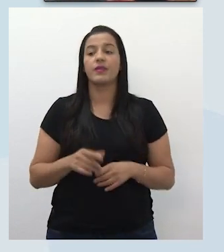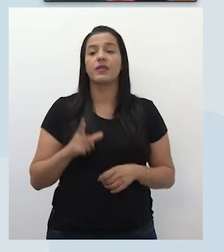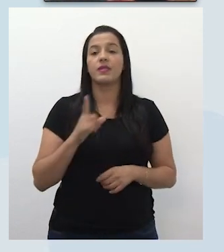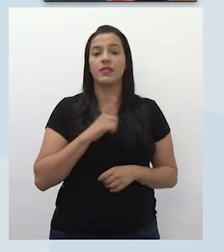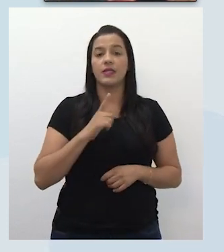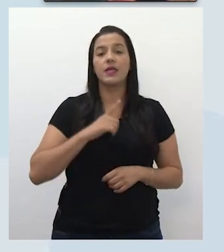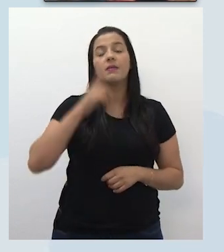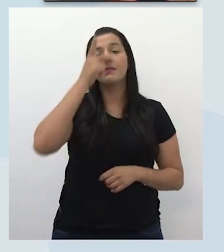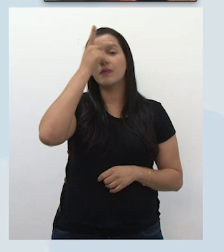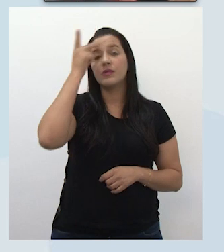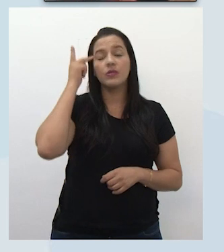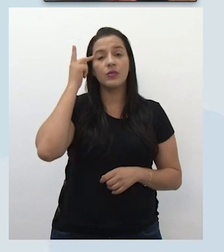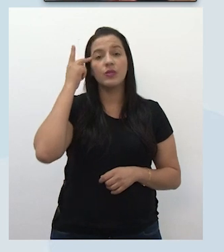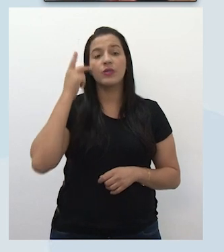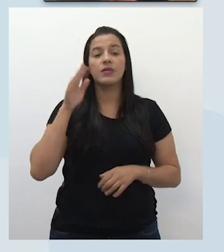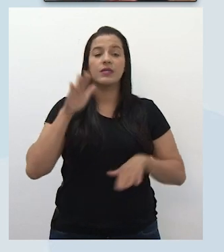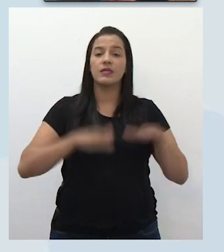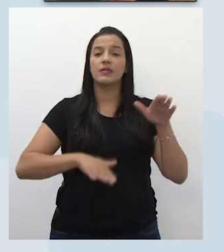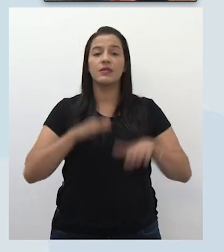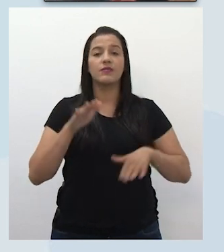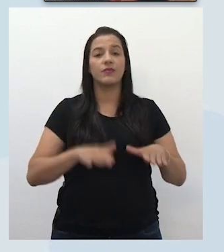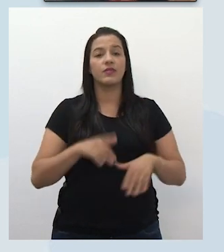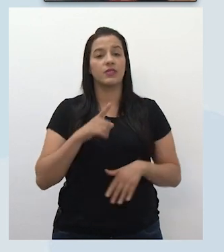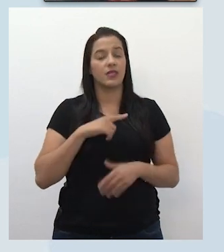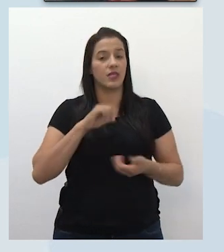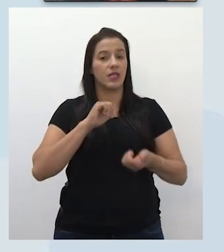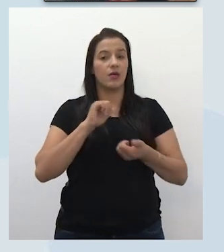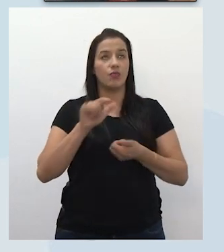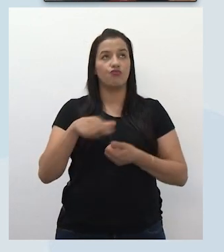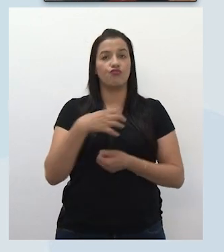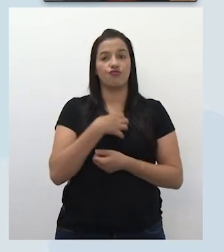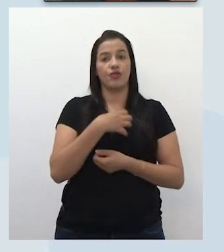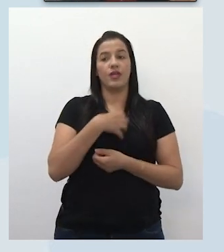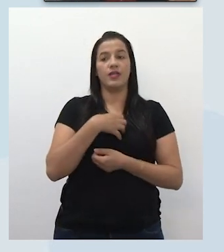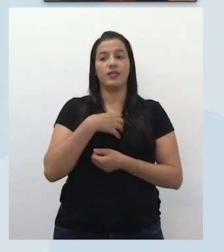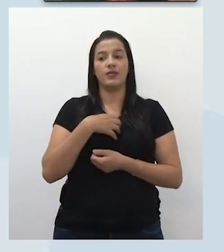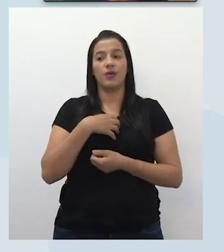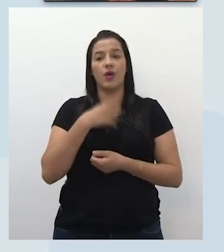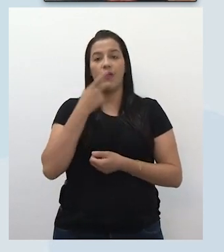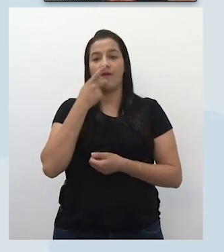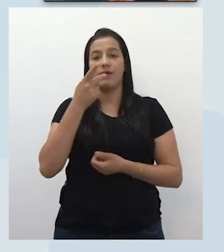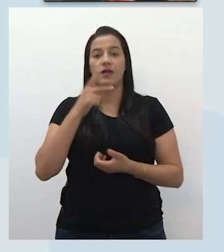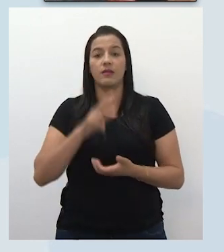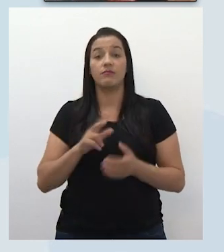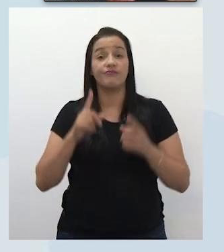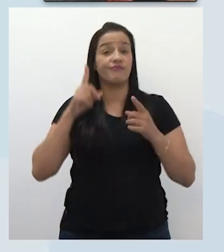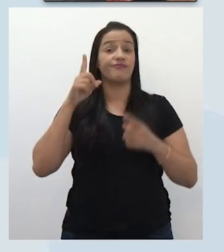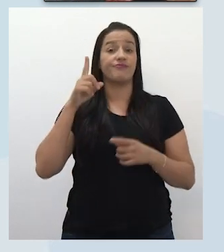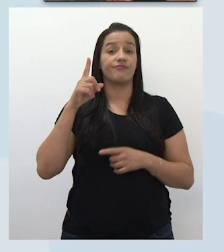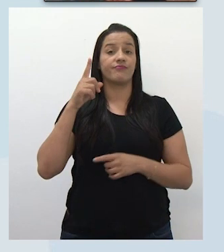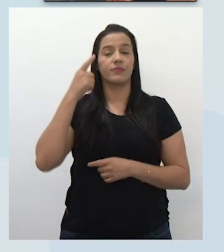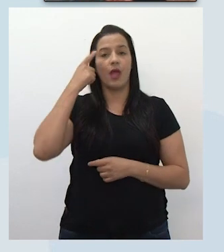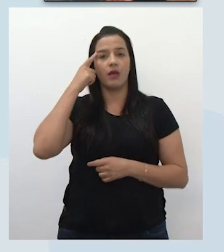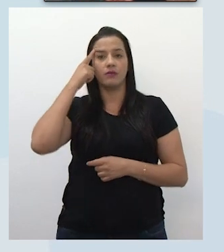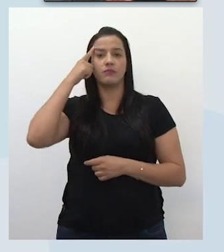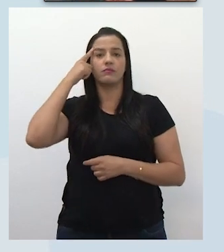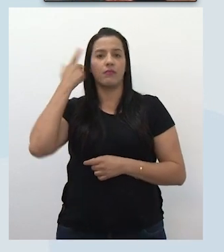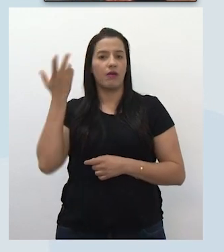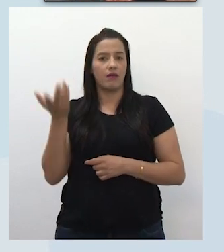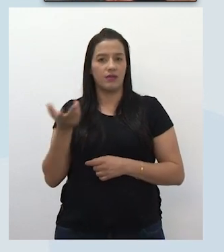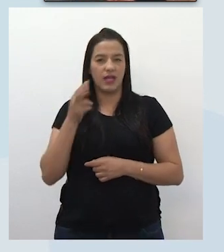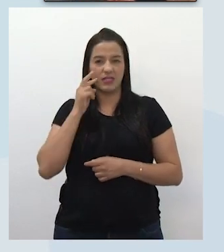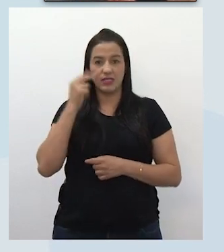sem querer, elas têm esse hábito de a pessoa estar falando e ela já levantar a sobrancelha, ou seja, ela já demonstrar